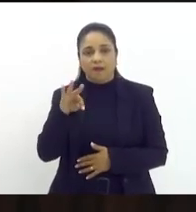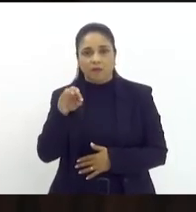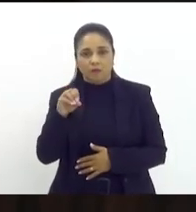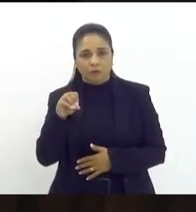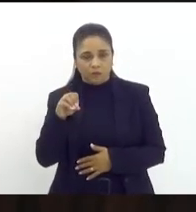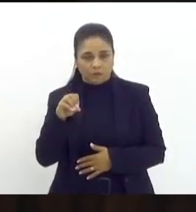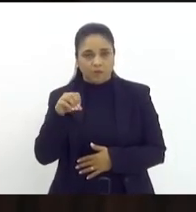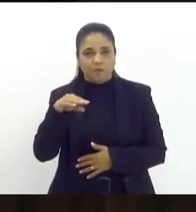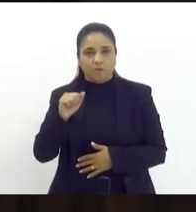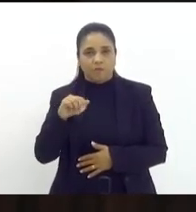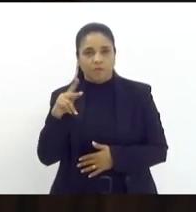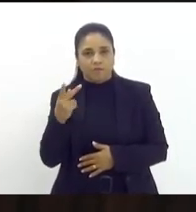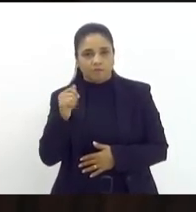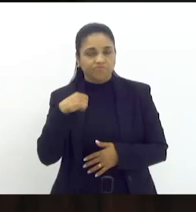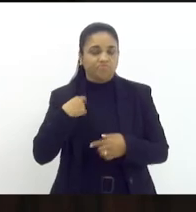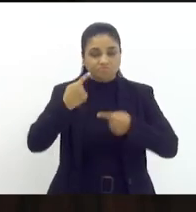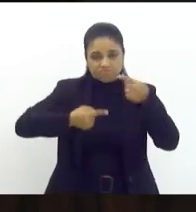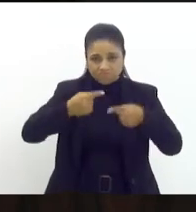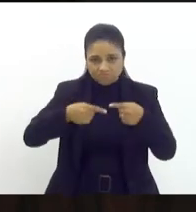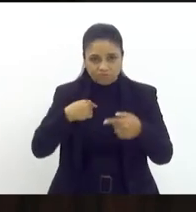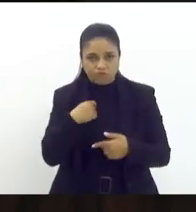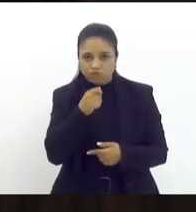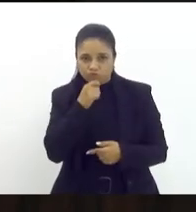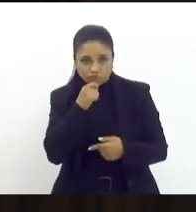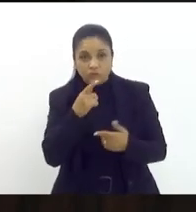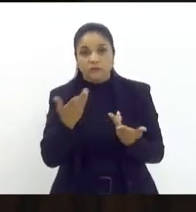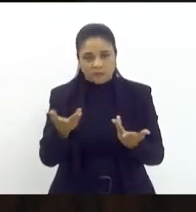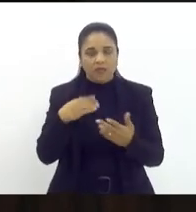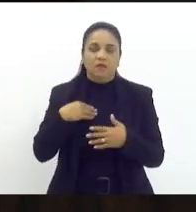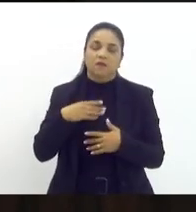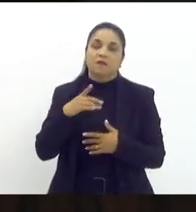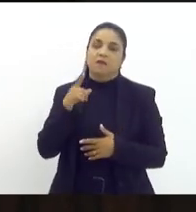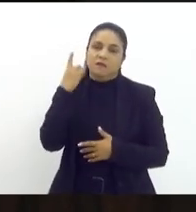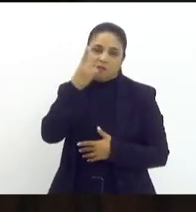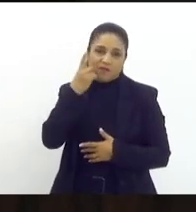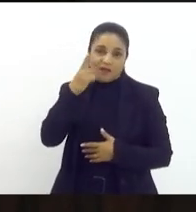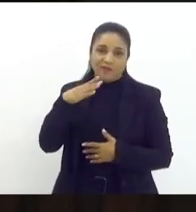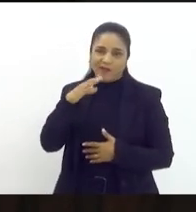discussão para discutir deputado Carlos Smith